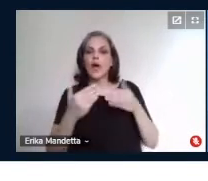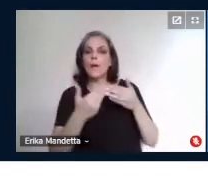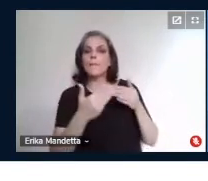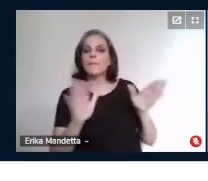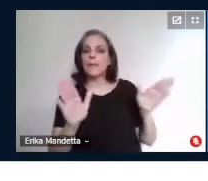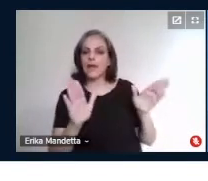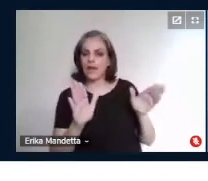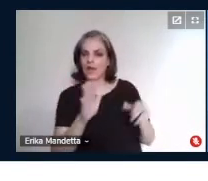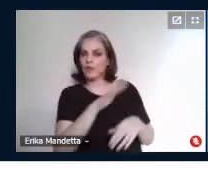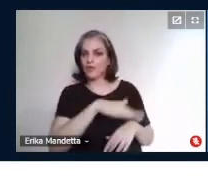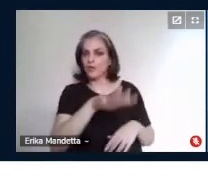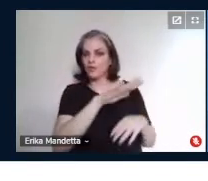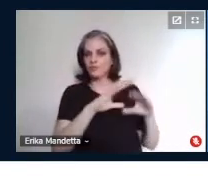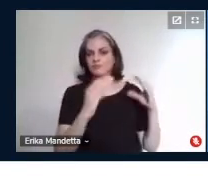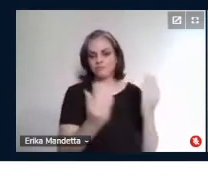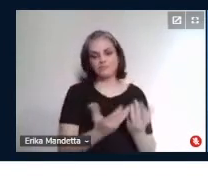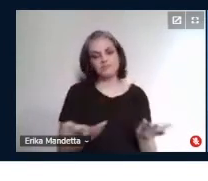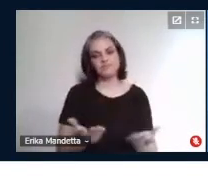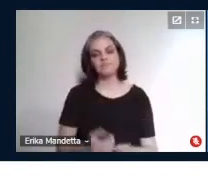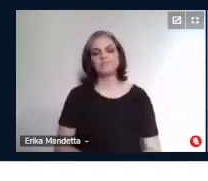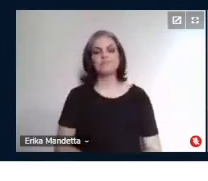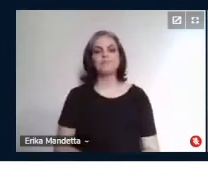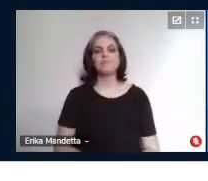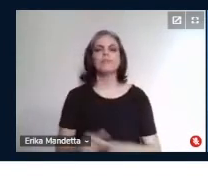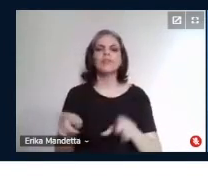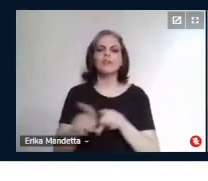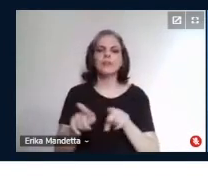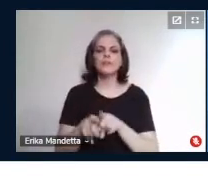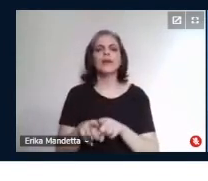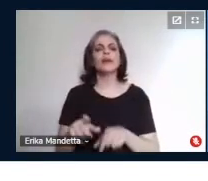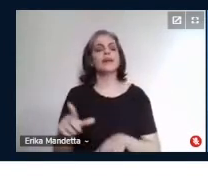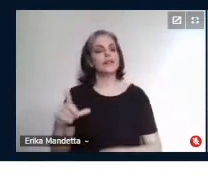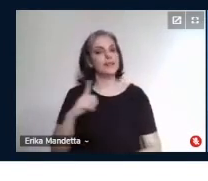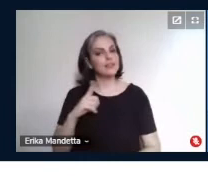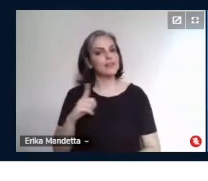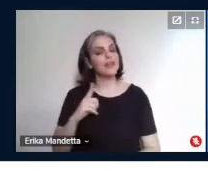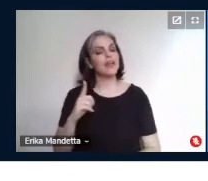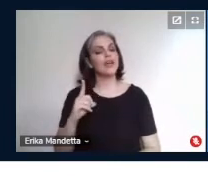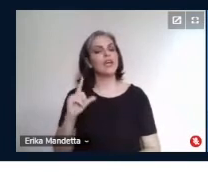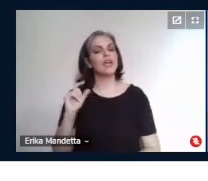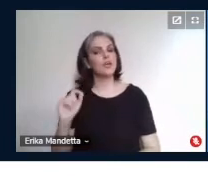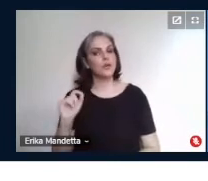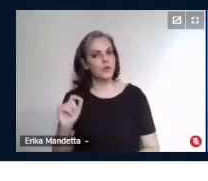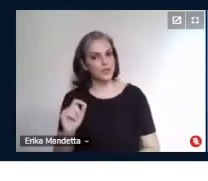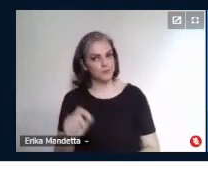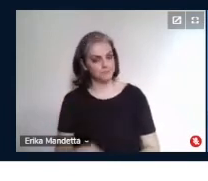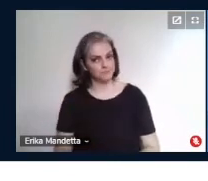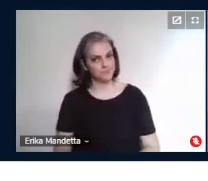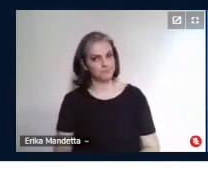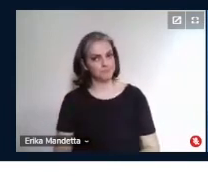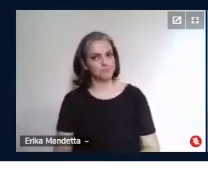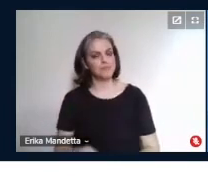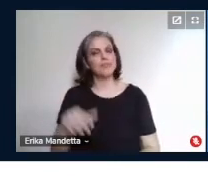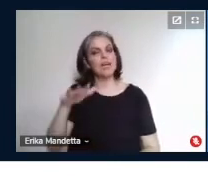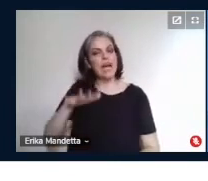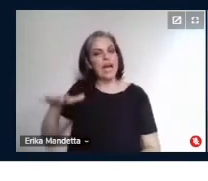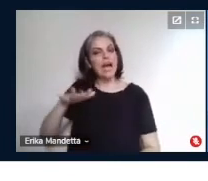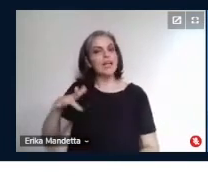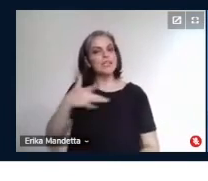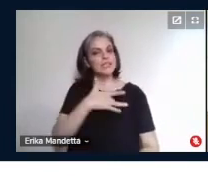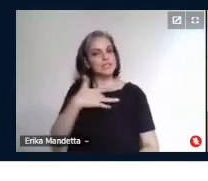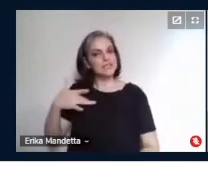além disso, a gente tem interpretação no âmbito de saúde também,